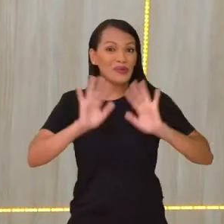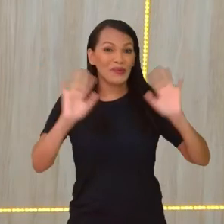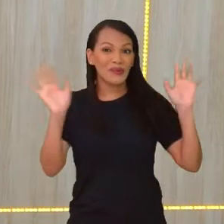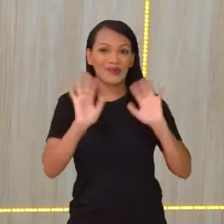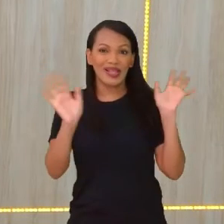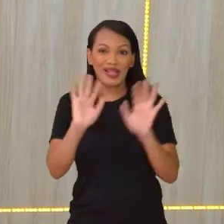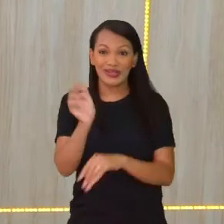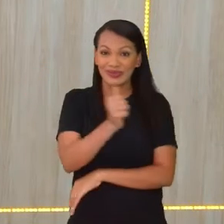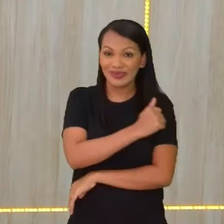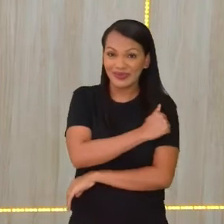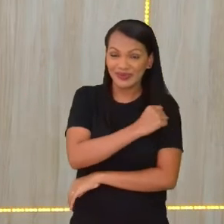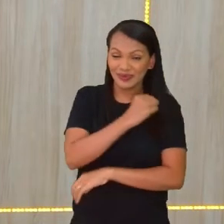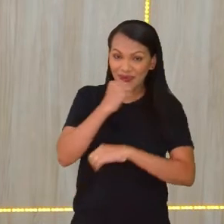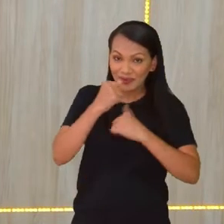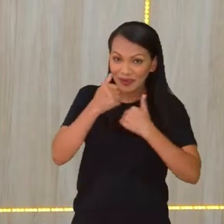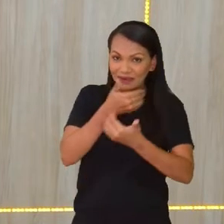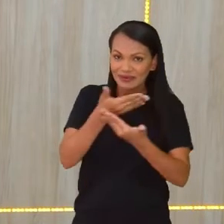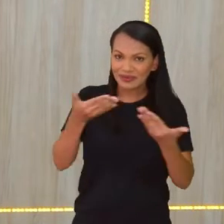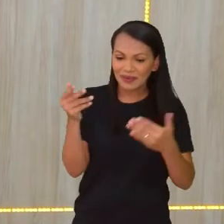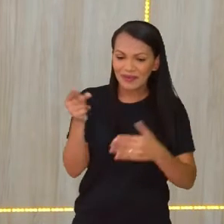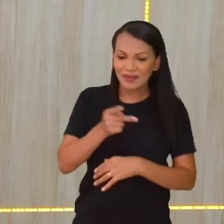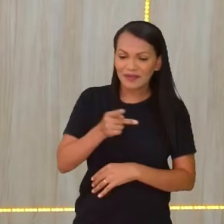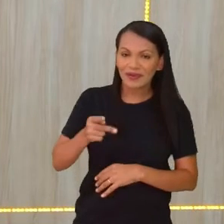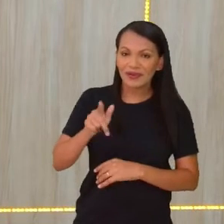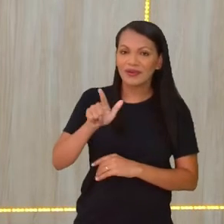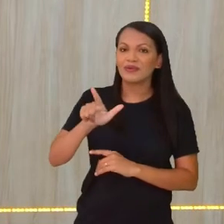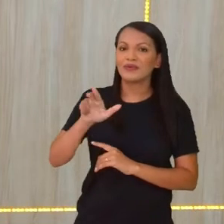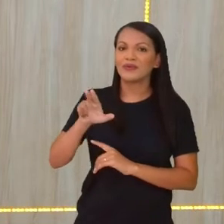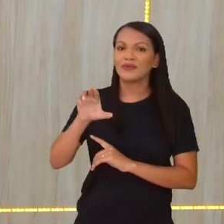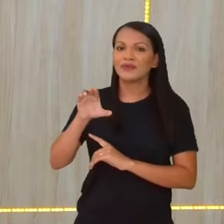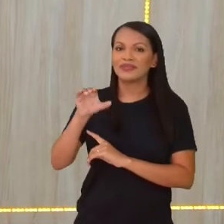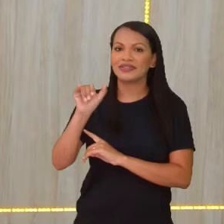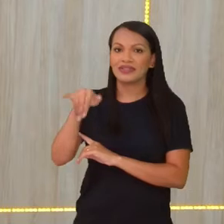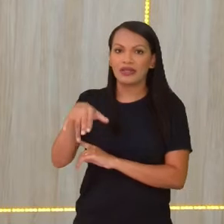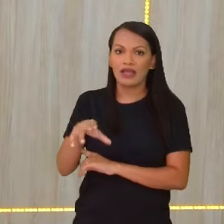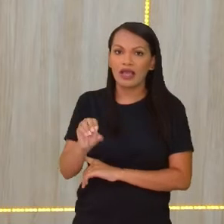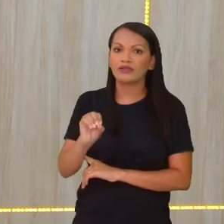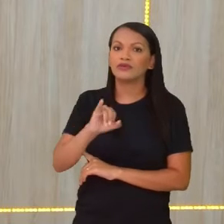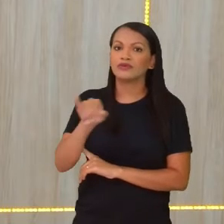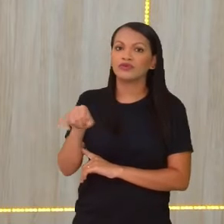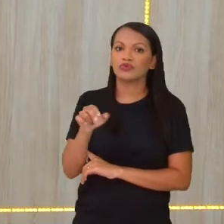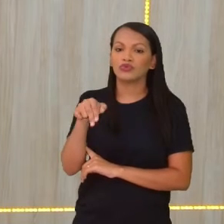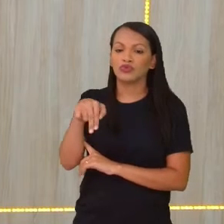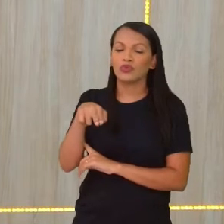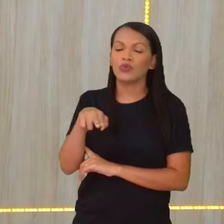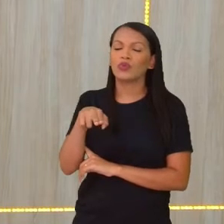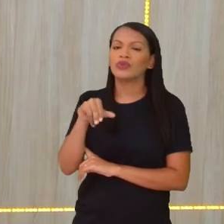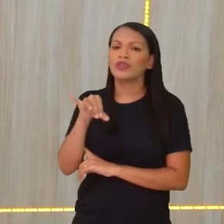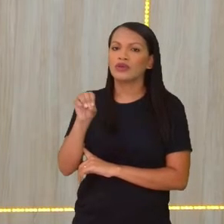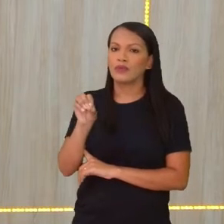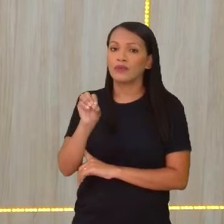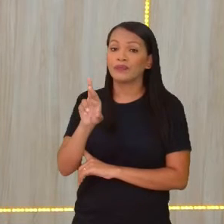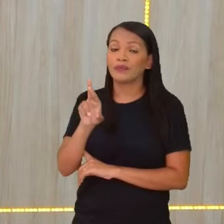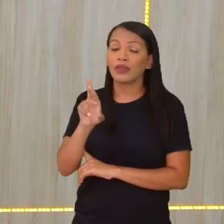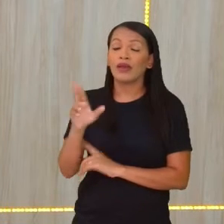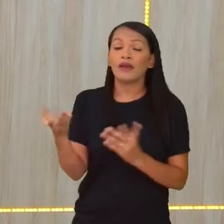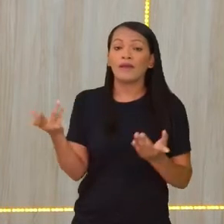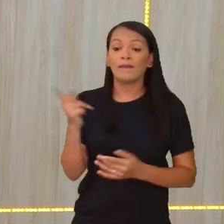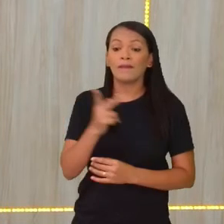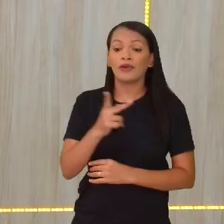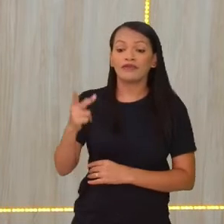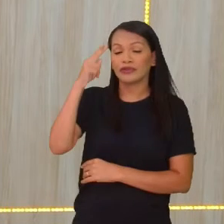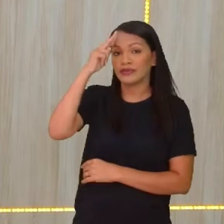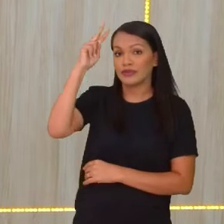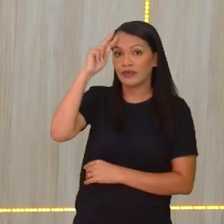Olá pessoal, tudo bom com vocês? Eu sou o professor Luciano Júnior, professor de História. Nós vamos para mais uma aula do